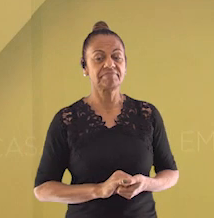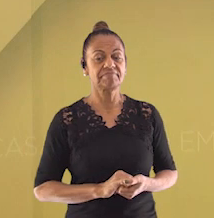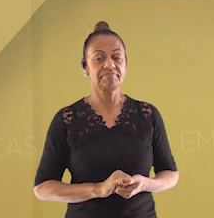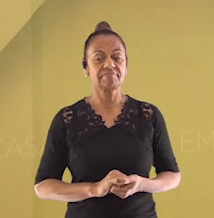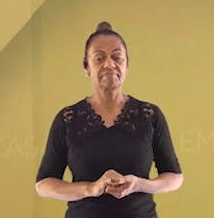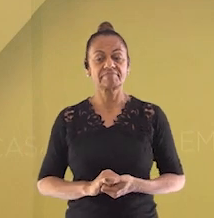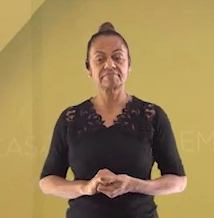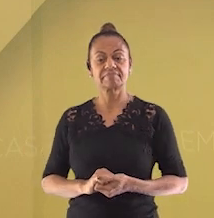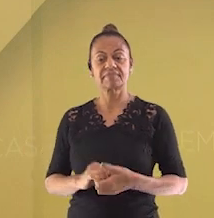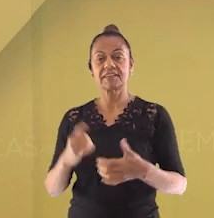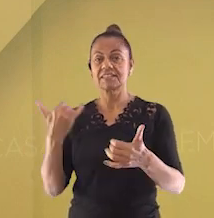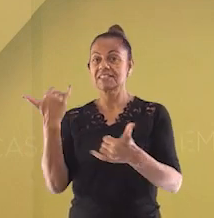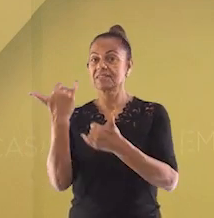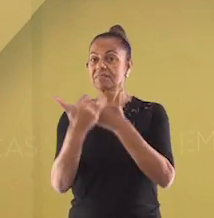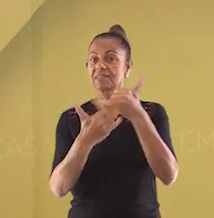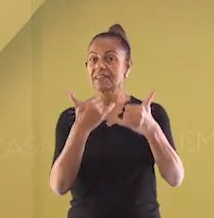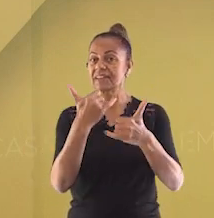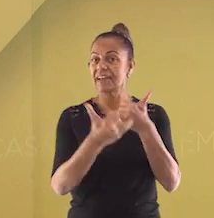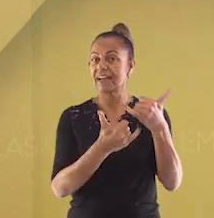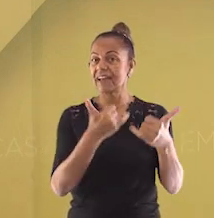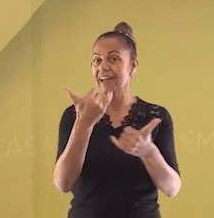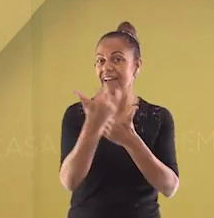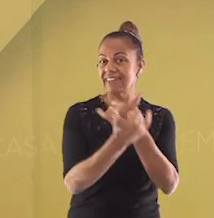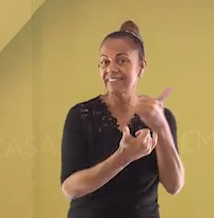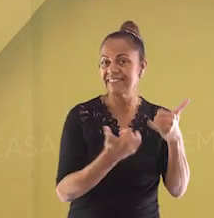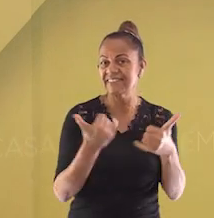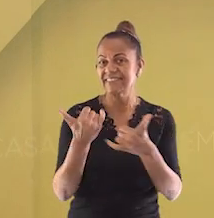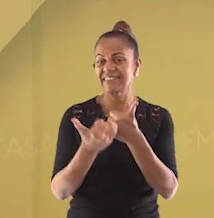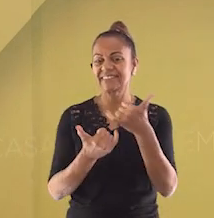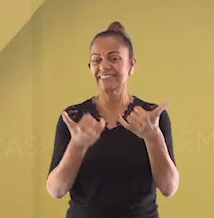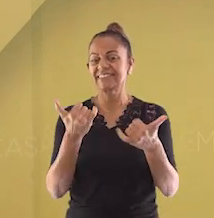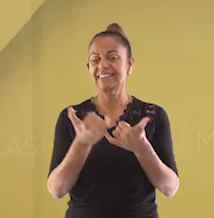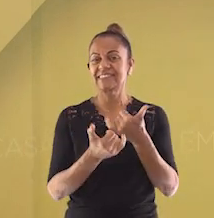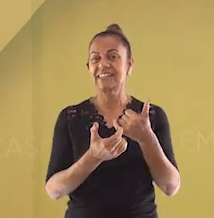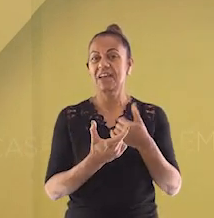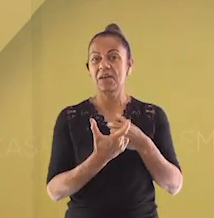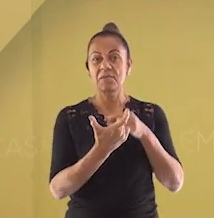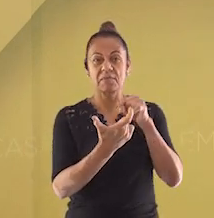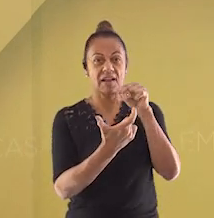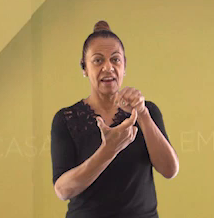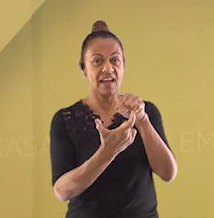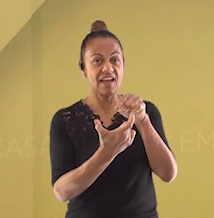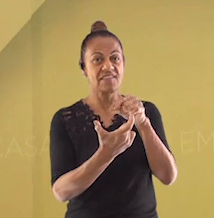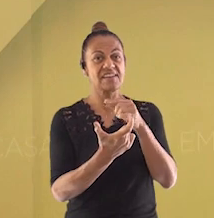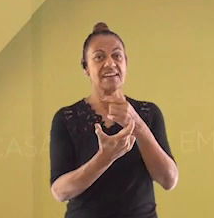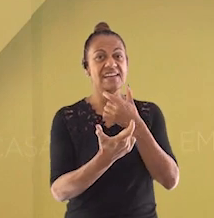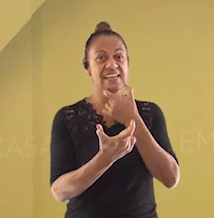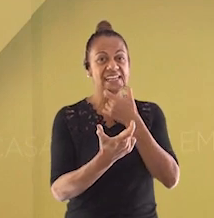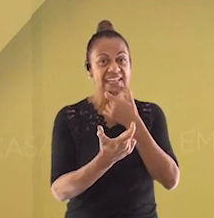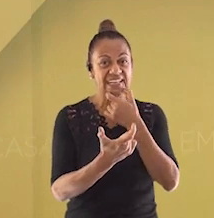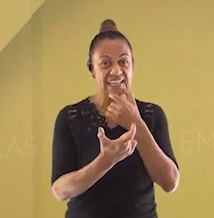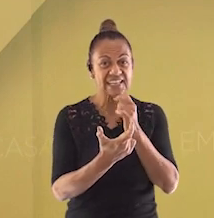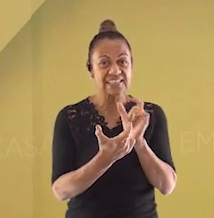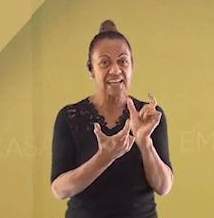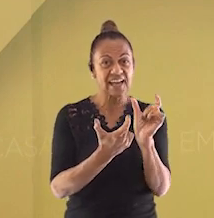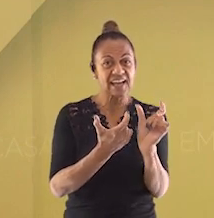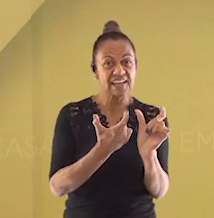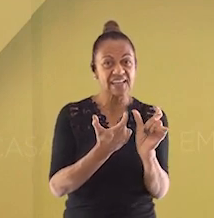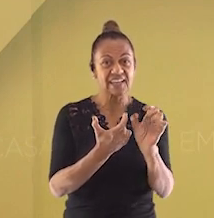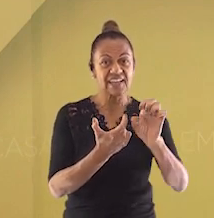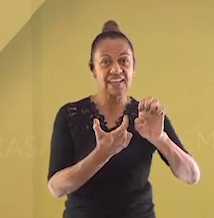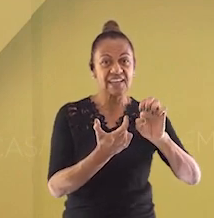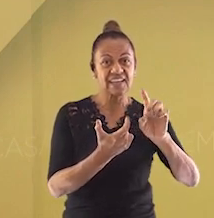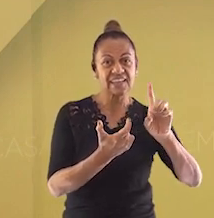eles brincaram bastante apenas adicione o Ed pois termina com y